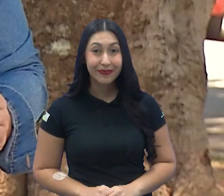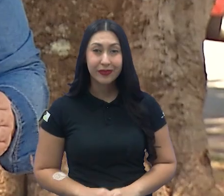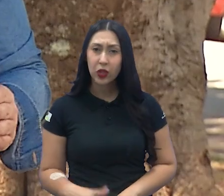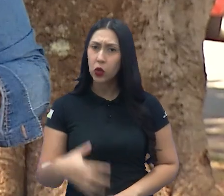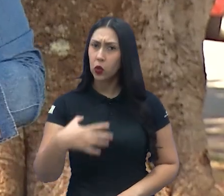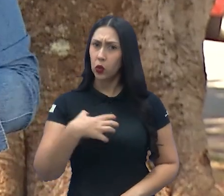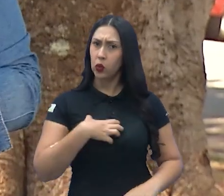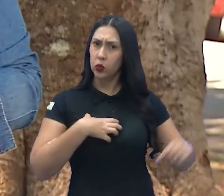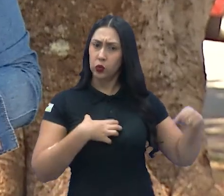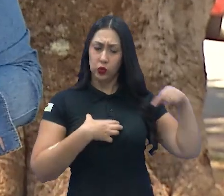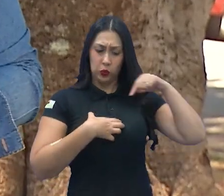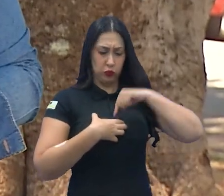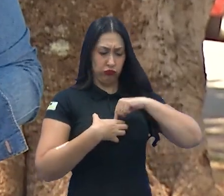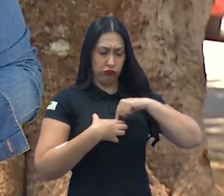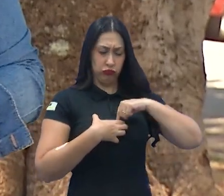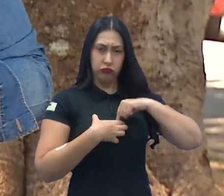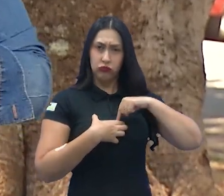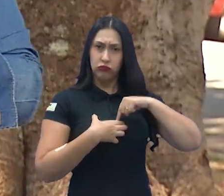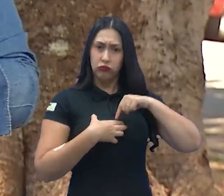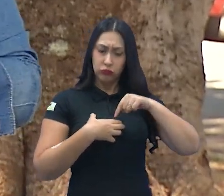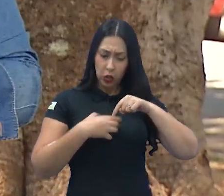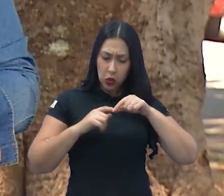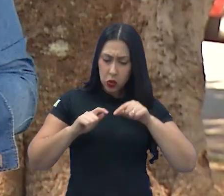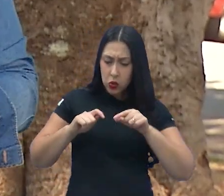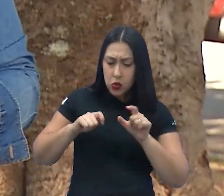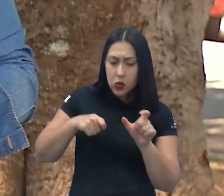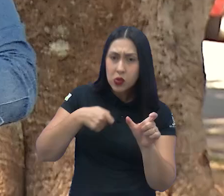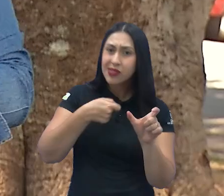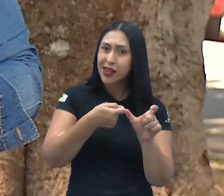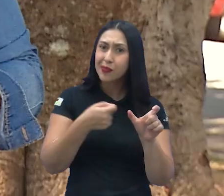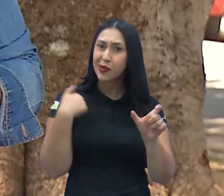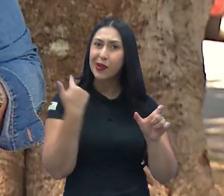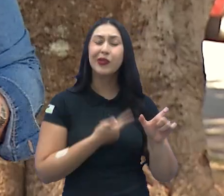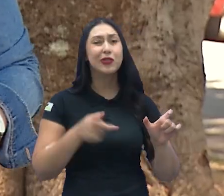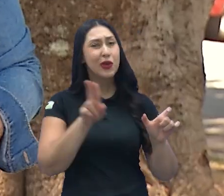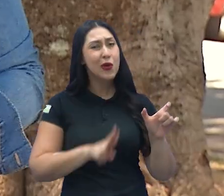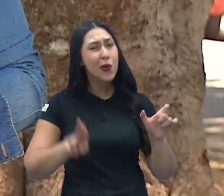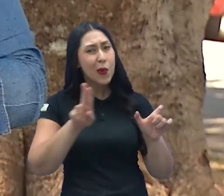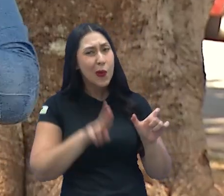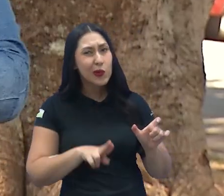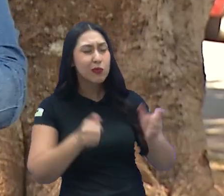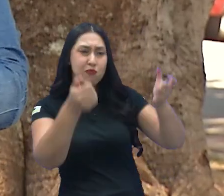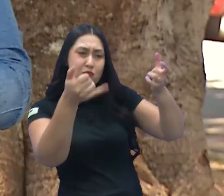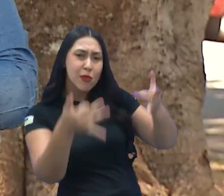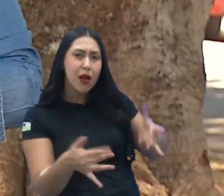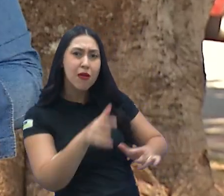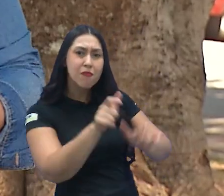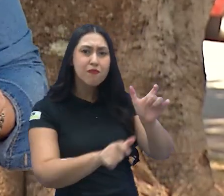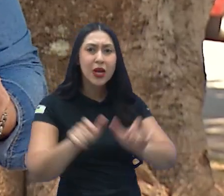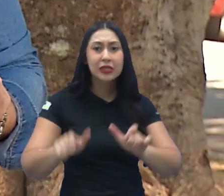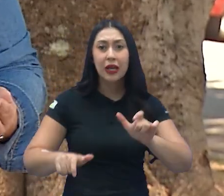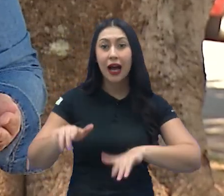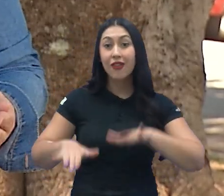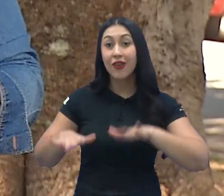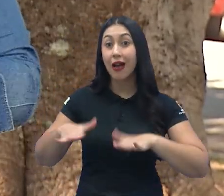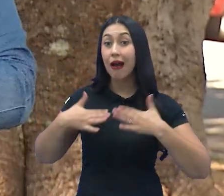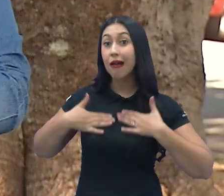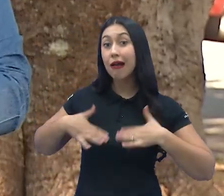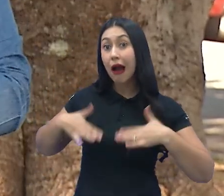Temperamento. É uma palavra que a gente utiliza bastante para definir pessoas calmas,